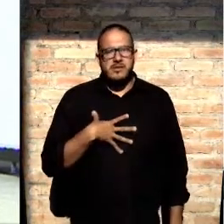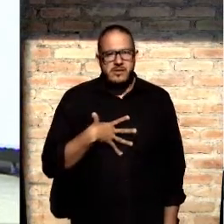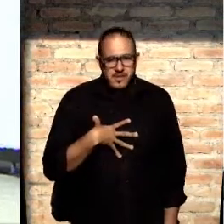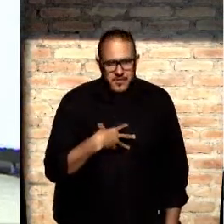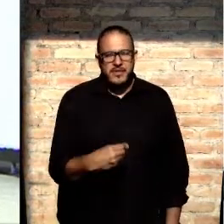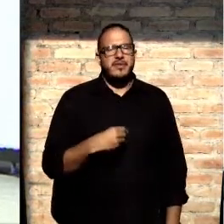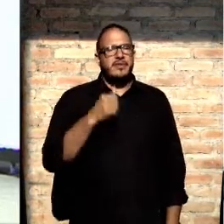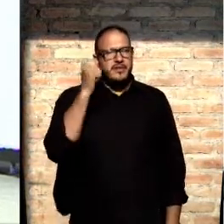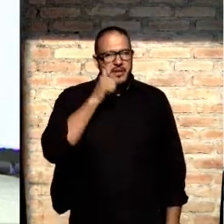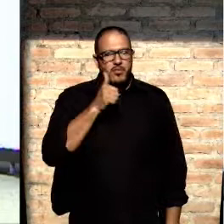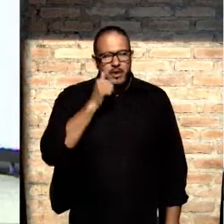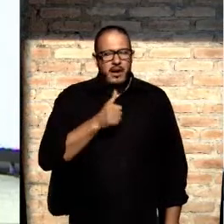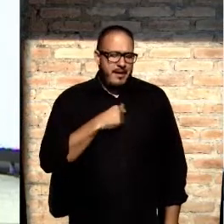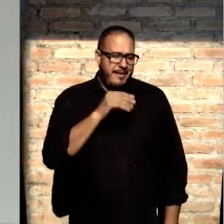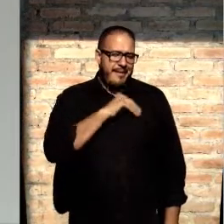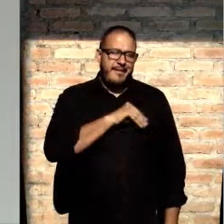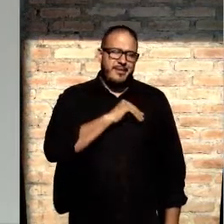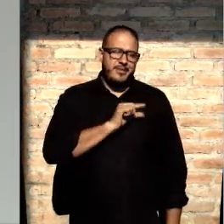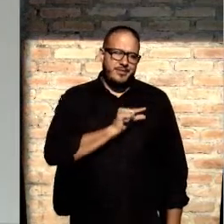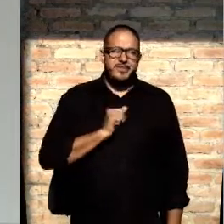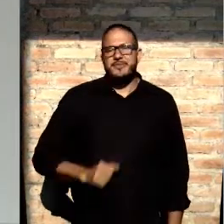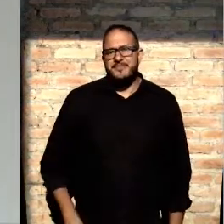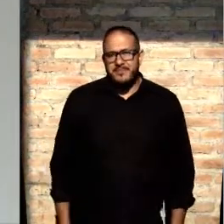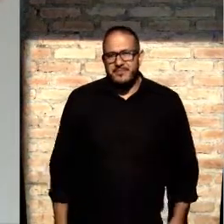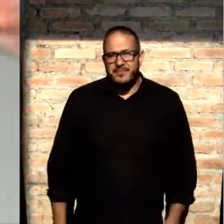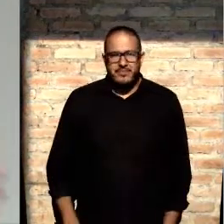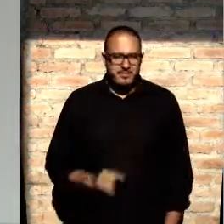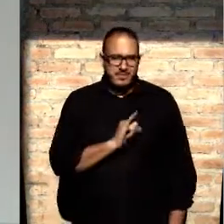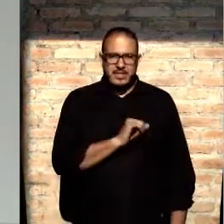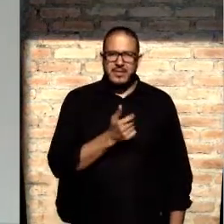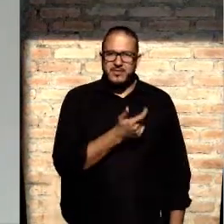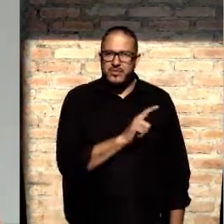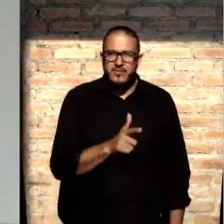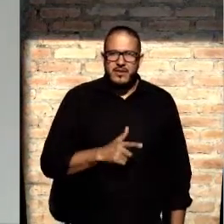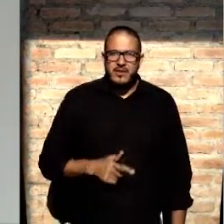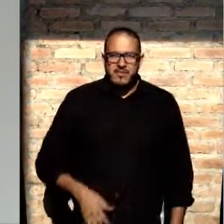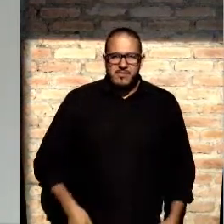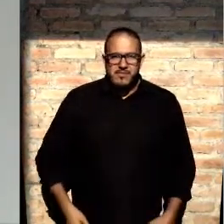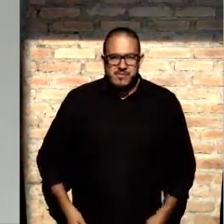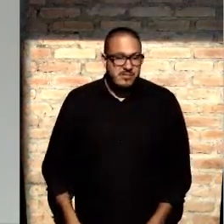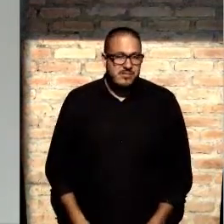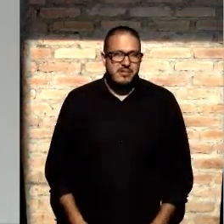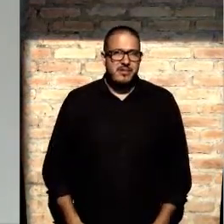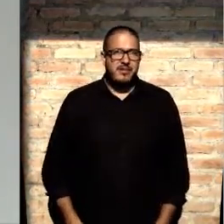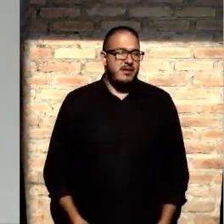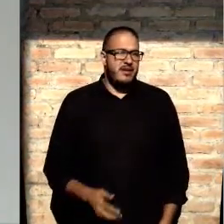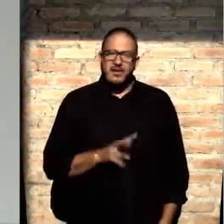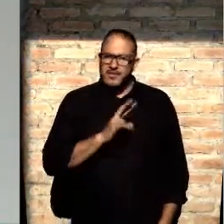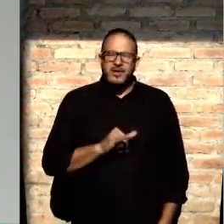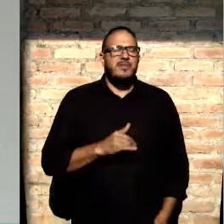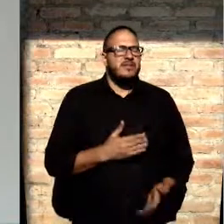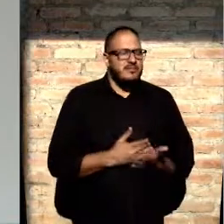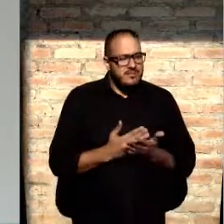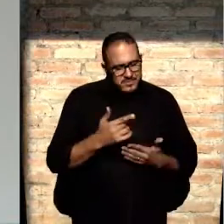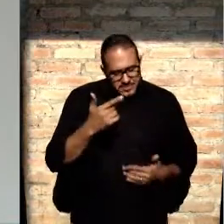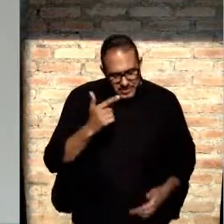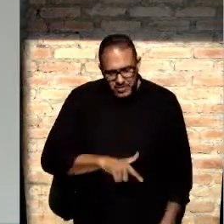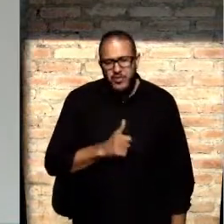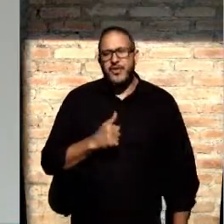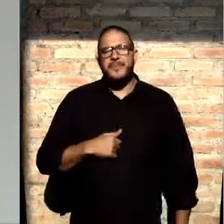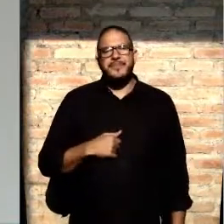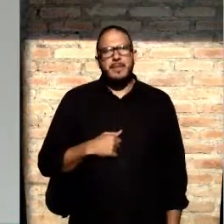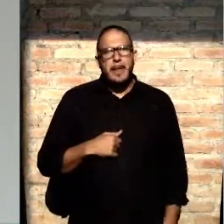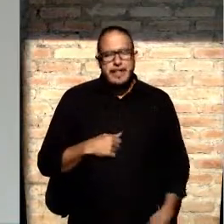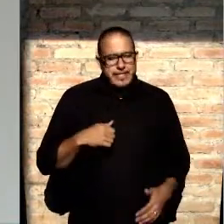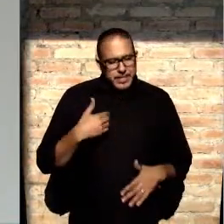que ganha um salário mínimo se ela não tiver creche vai começar tudo de novo essa descendência